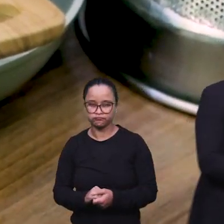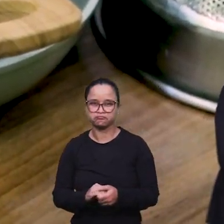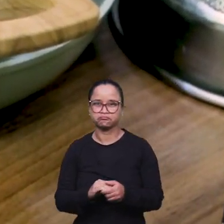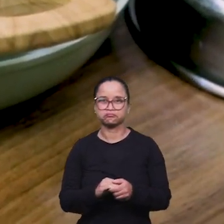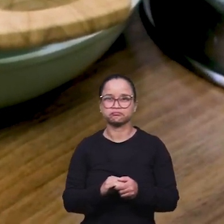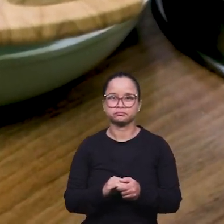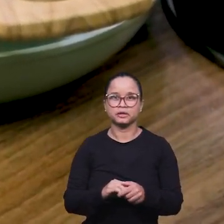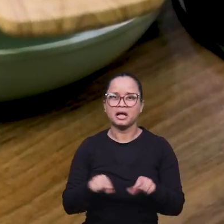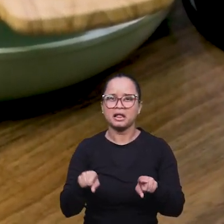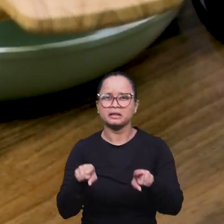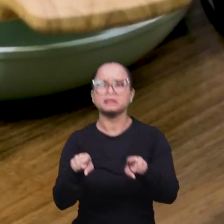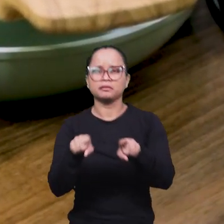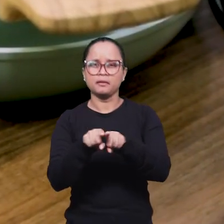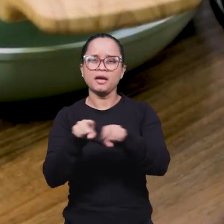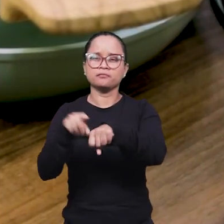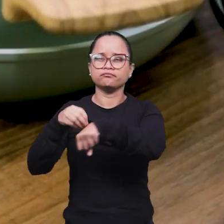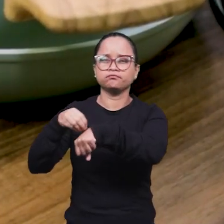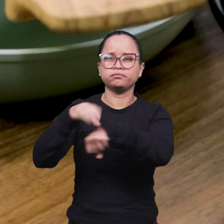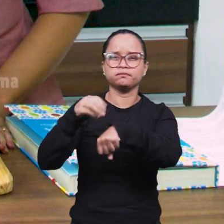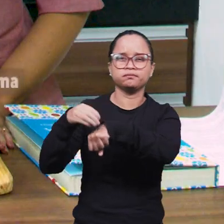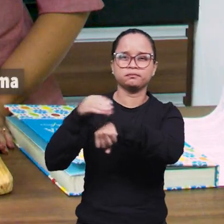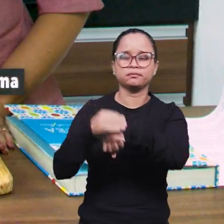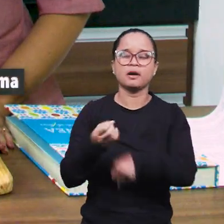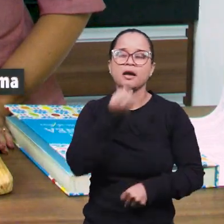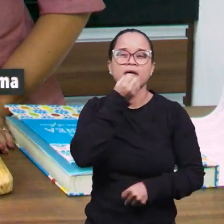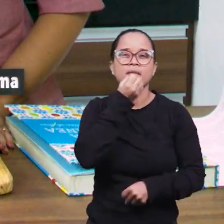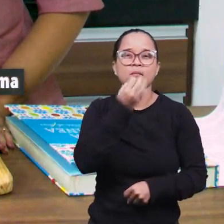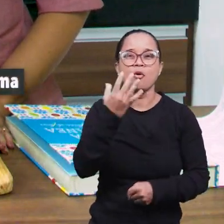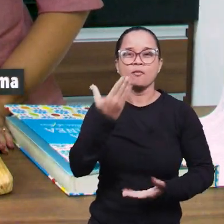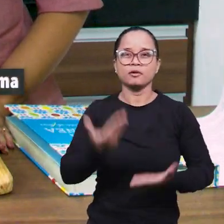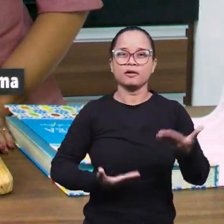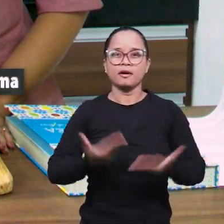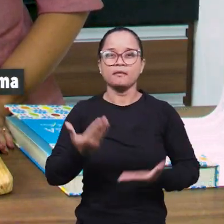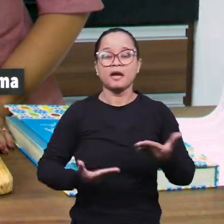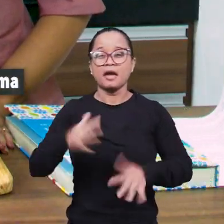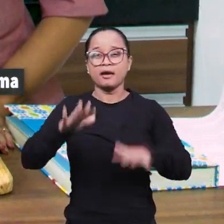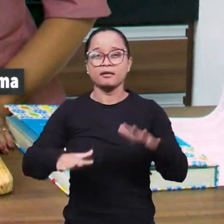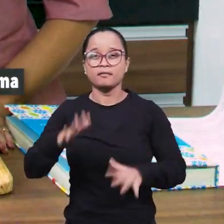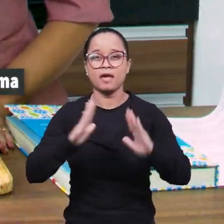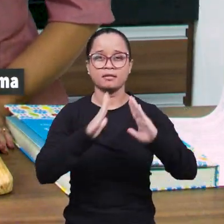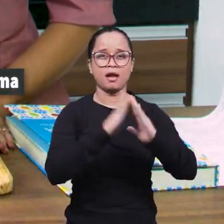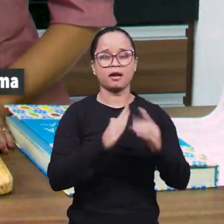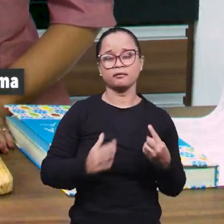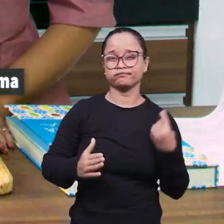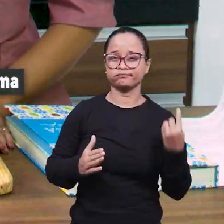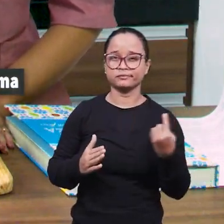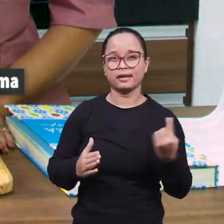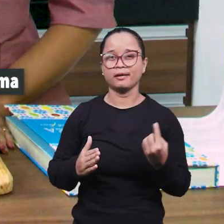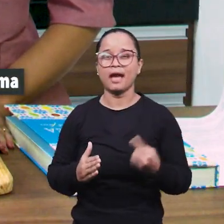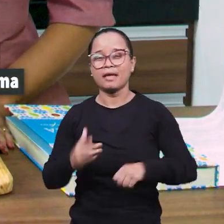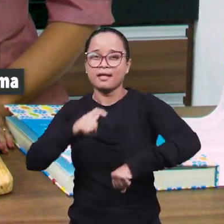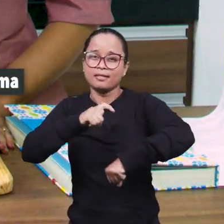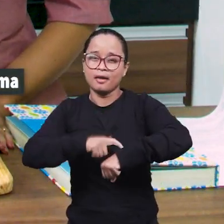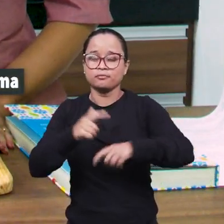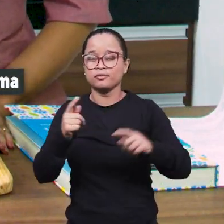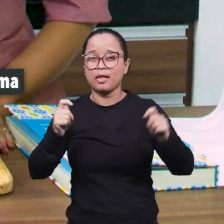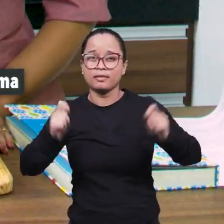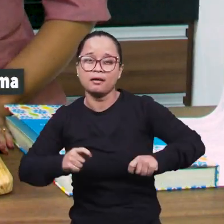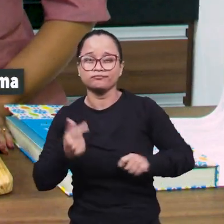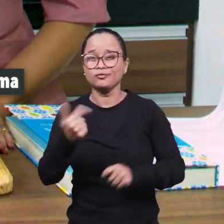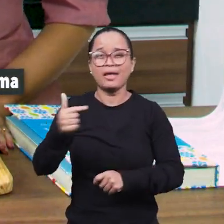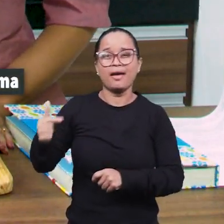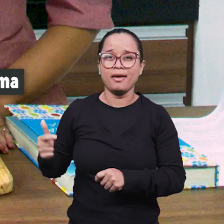quem nos assiste, que mora sozinho, às vezes é um estudante, não tem nem muito tempo para ter um monte de aquela que você